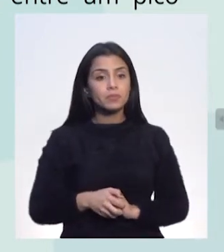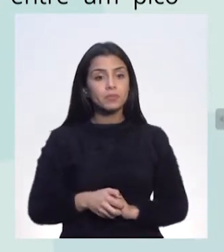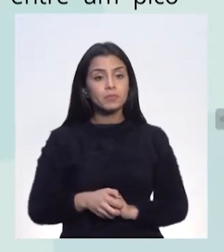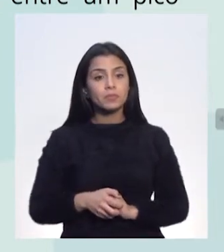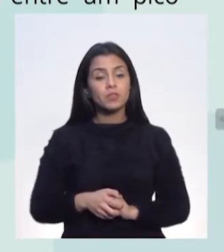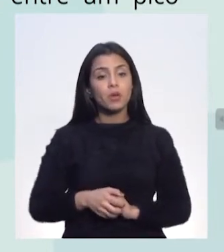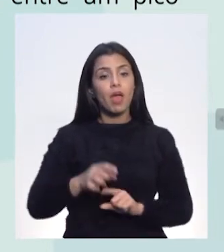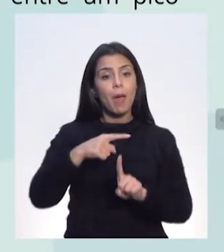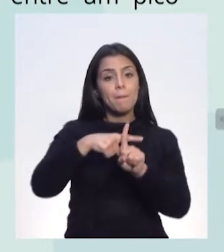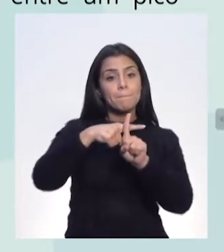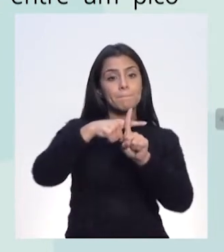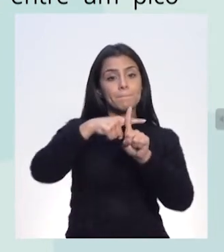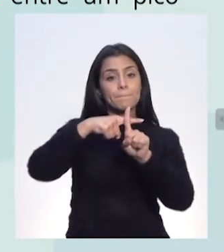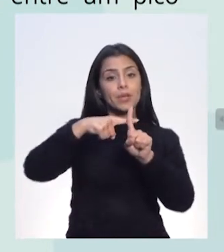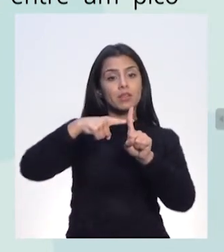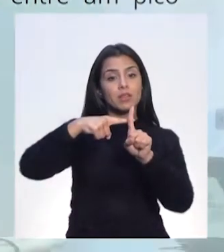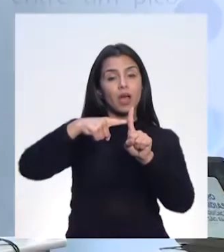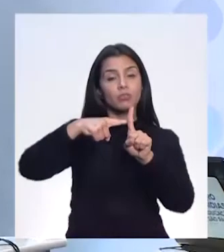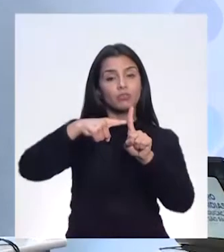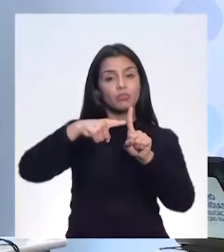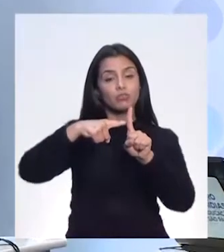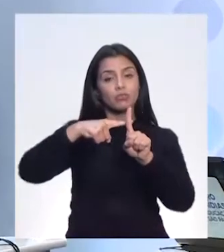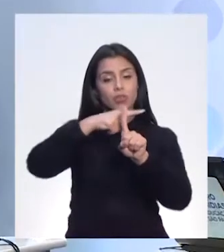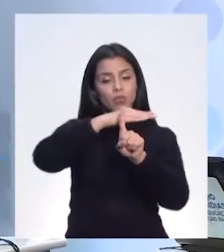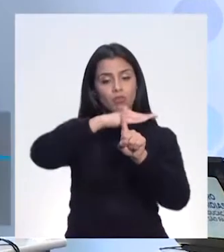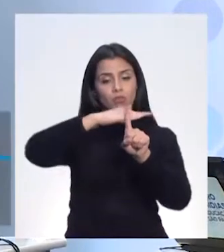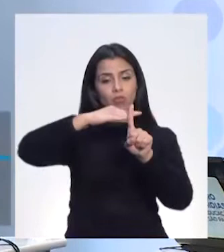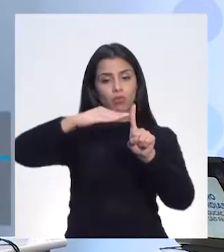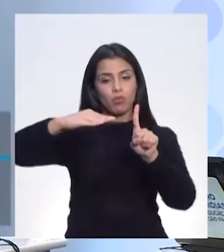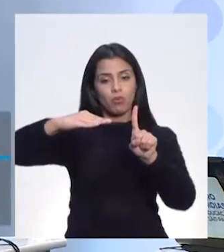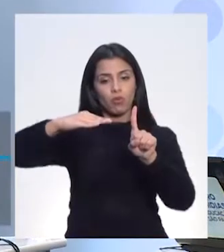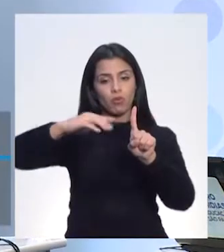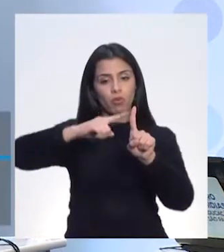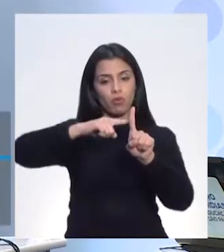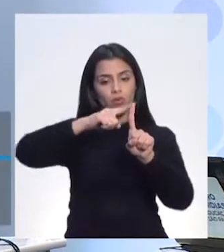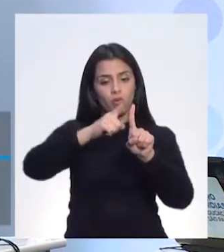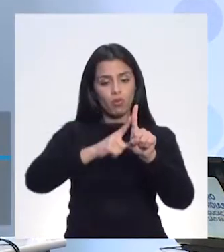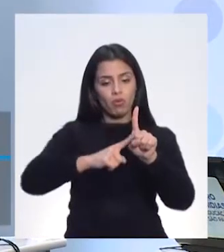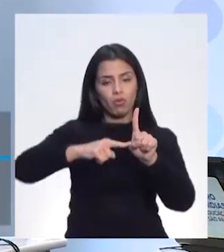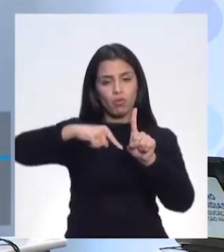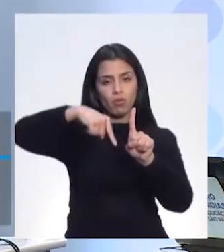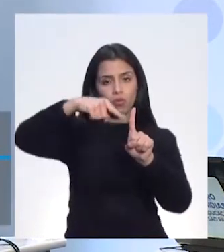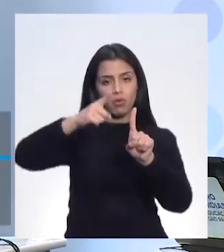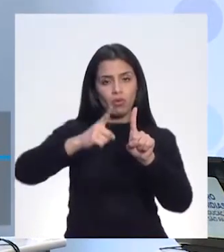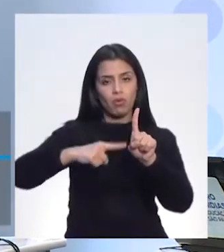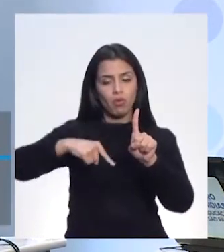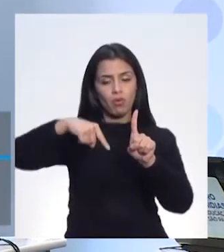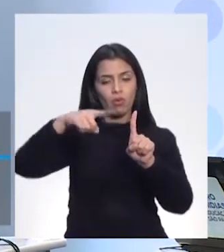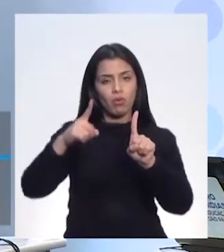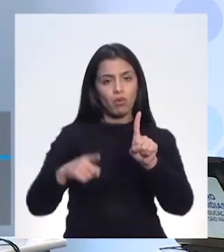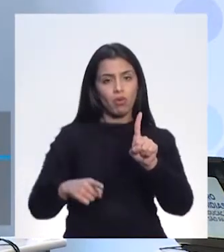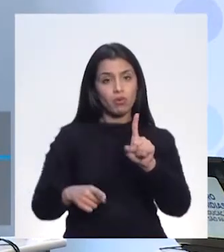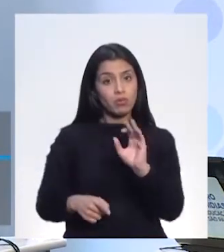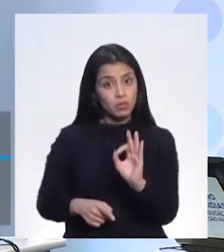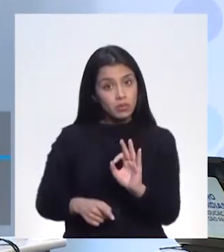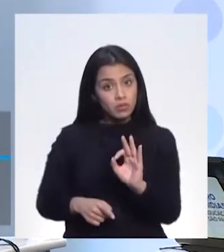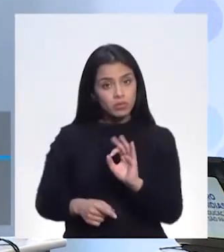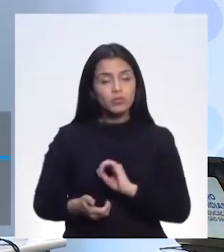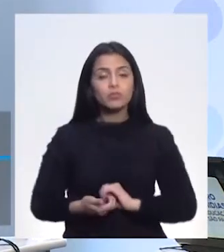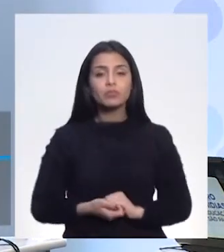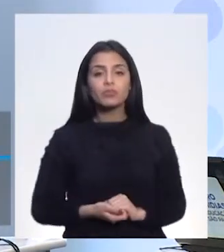a metade do tamanho entre um pico e a metade da curva, certo?